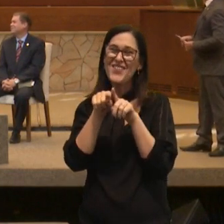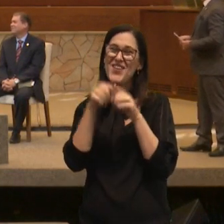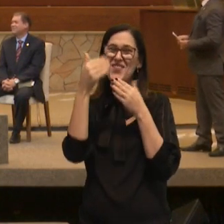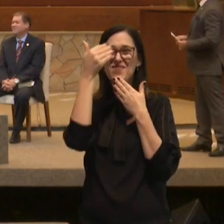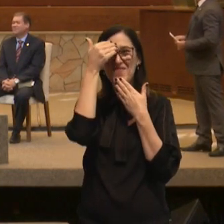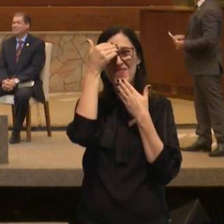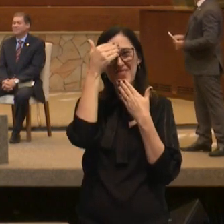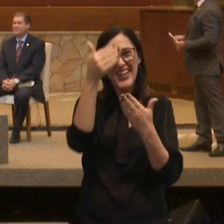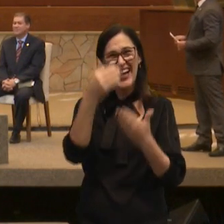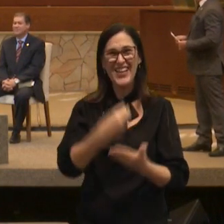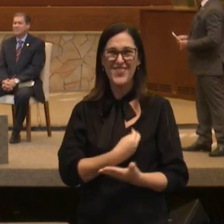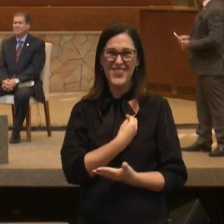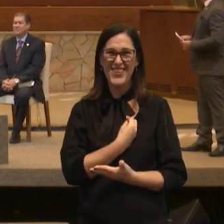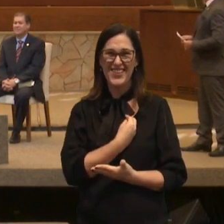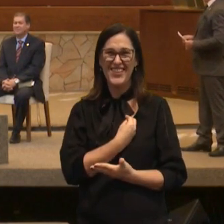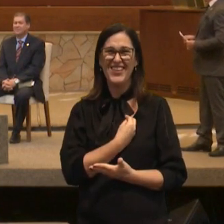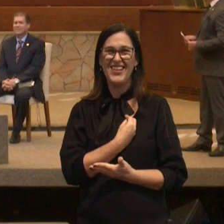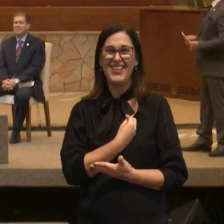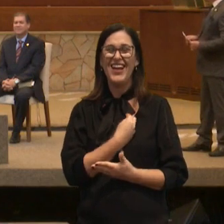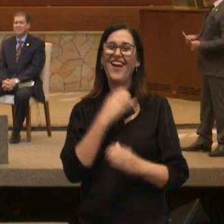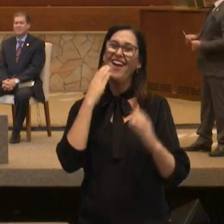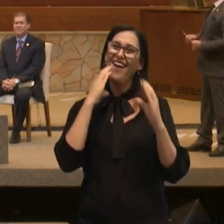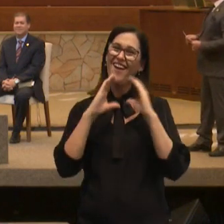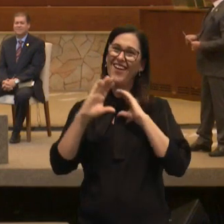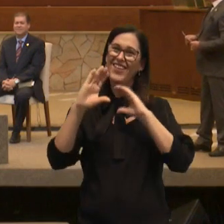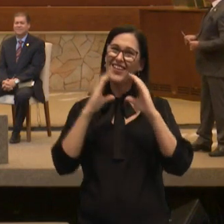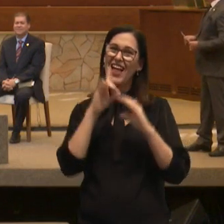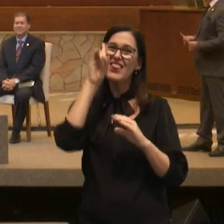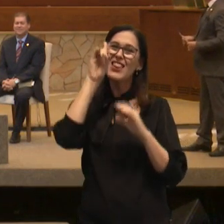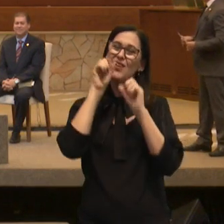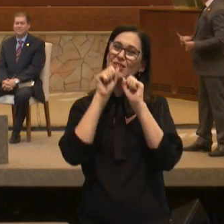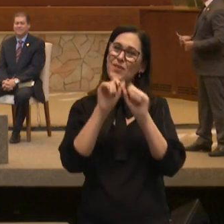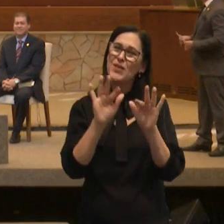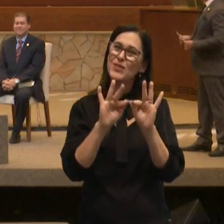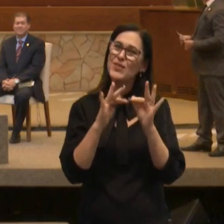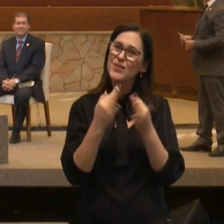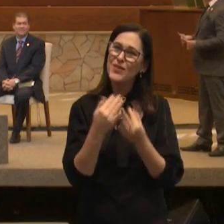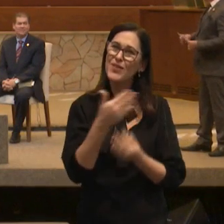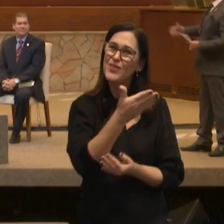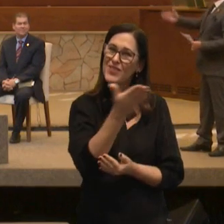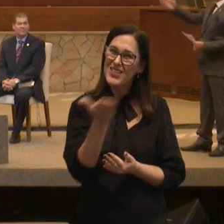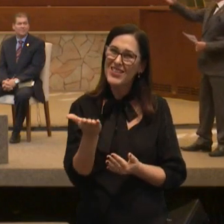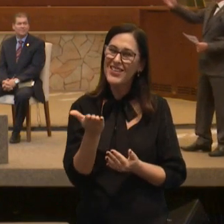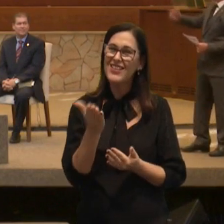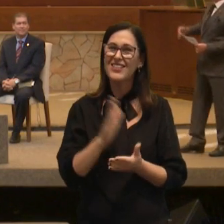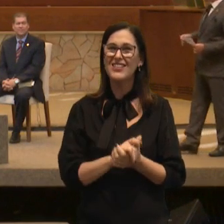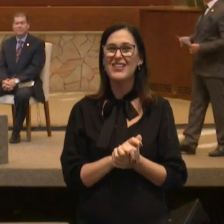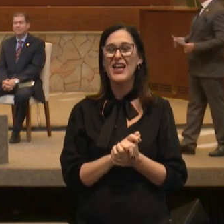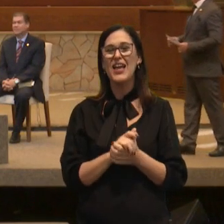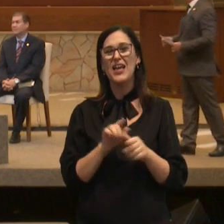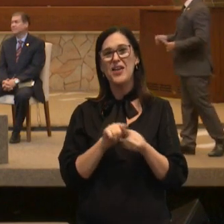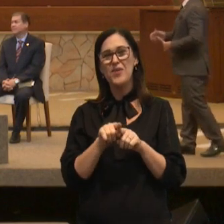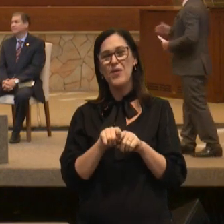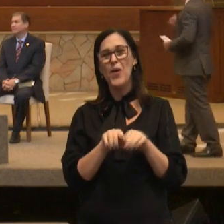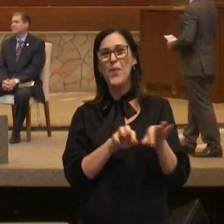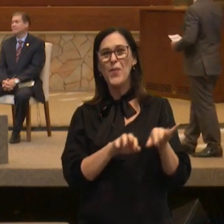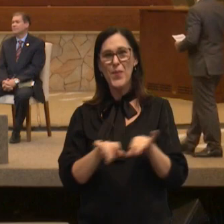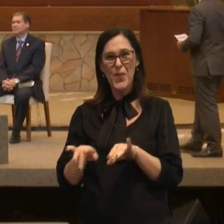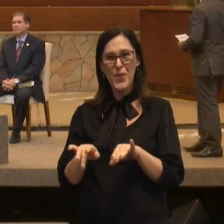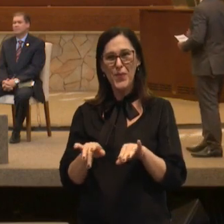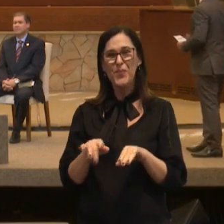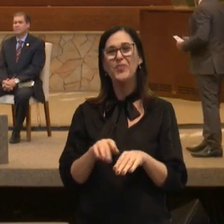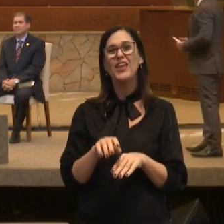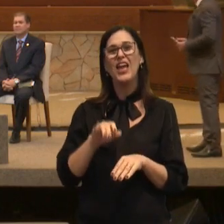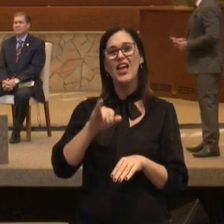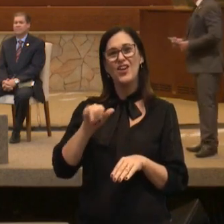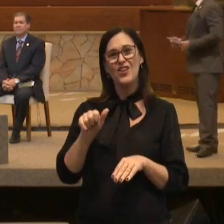obrigado pela presença de vocês também, cantando, que Deus abençoe a família de vocês, nosso querido irmão Jair no piano, nosso irmão Roberto